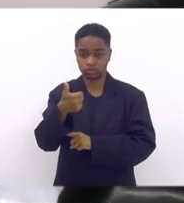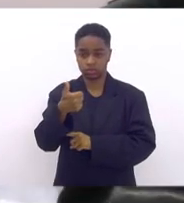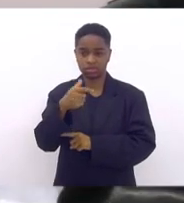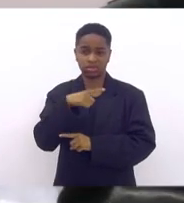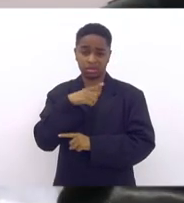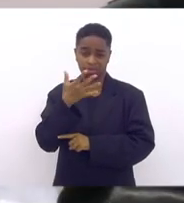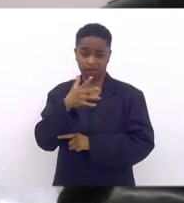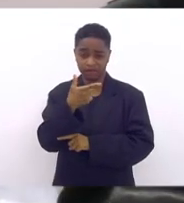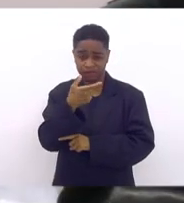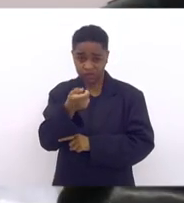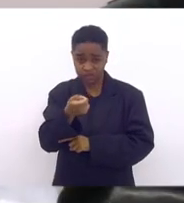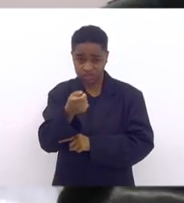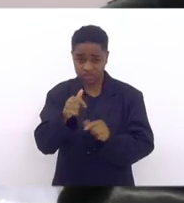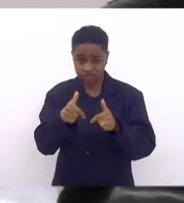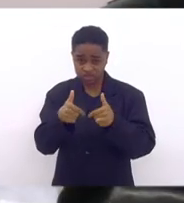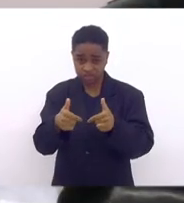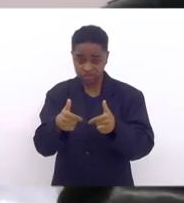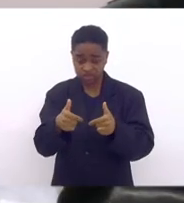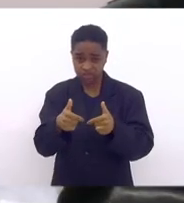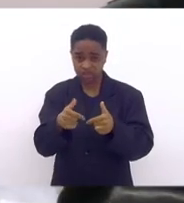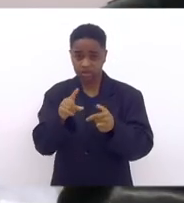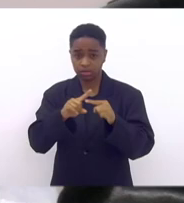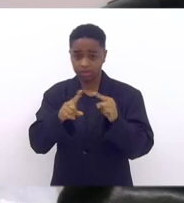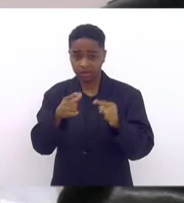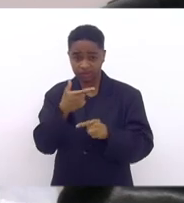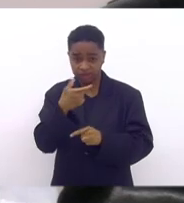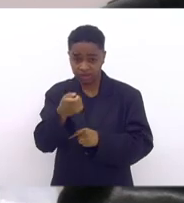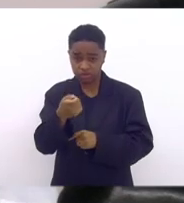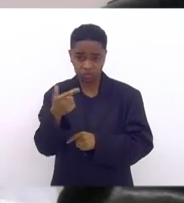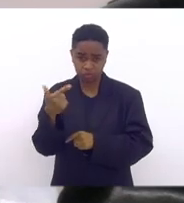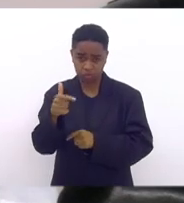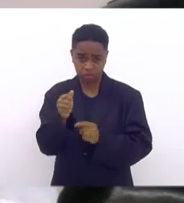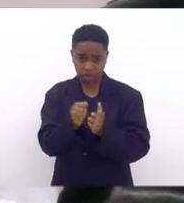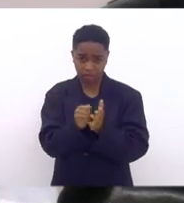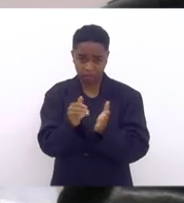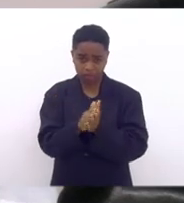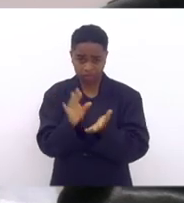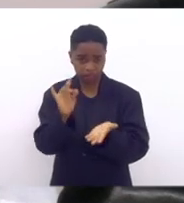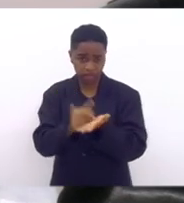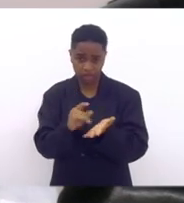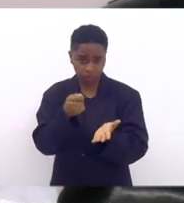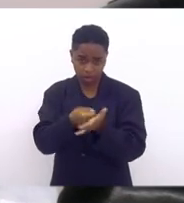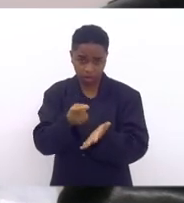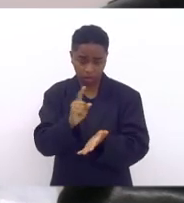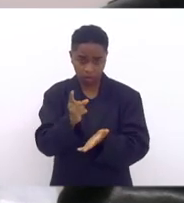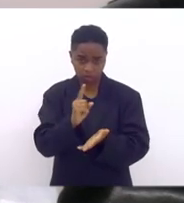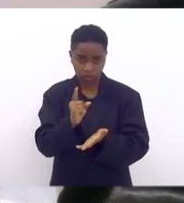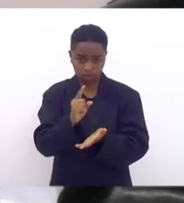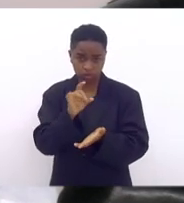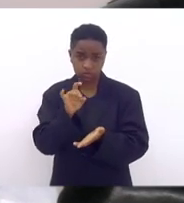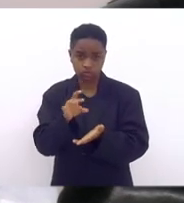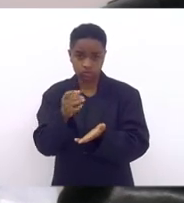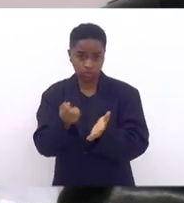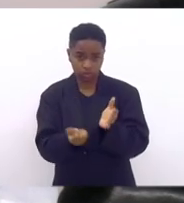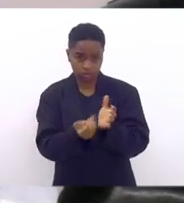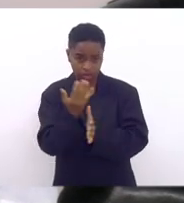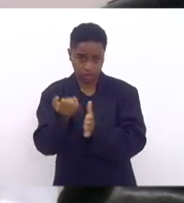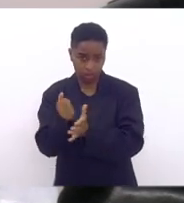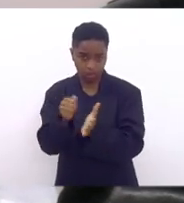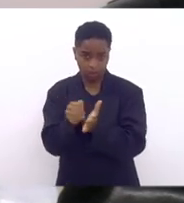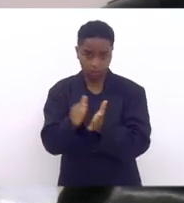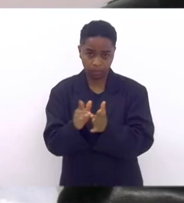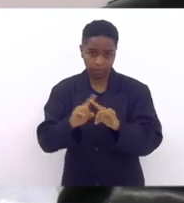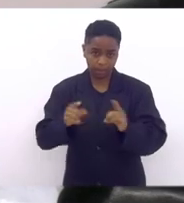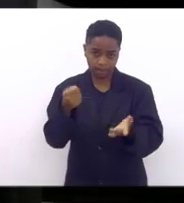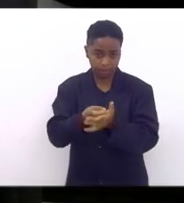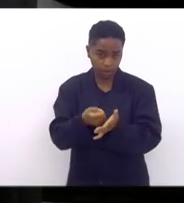20 vistorias que foram feit 20 mas dessas 20 nenhuma delas gerou a multa efetivamente paga só teve emissão da multa Ninguém pagou nada